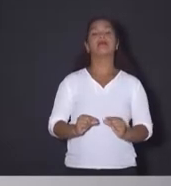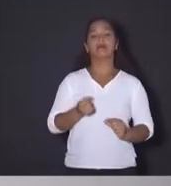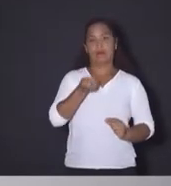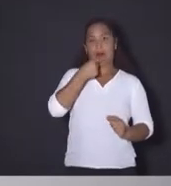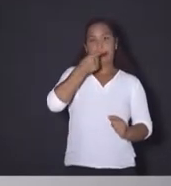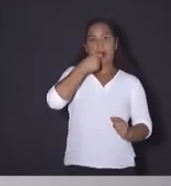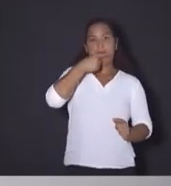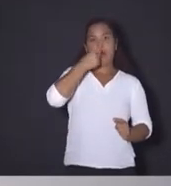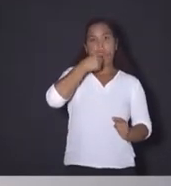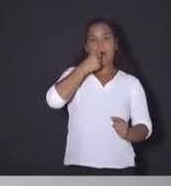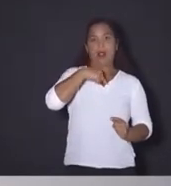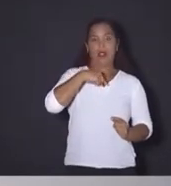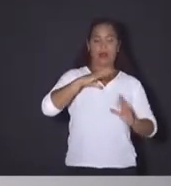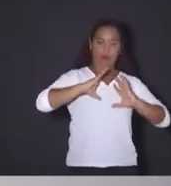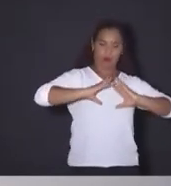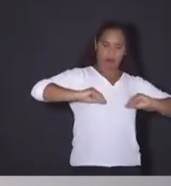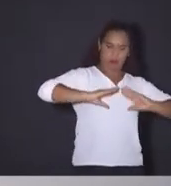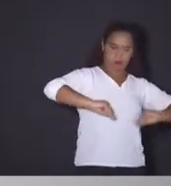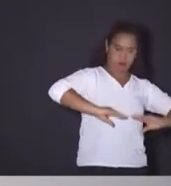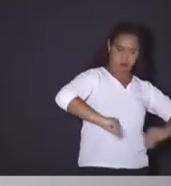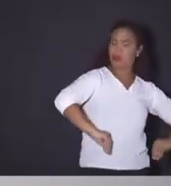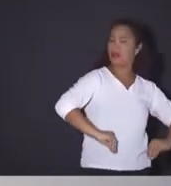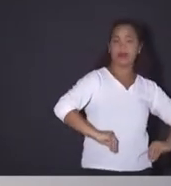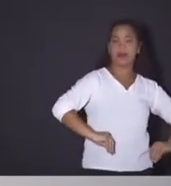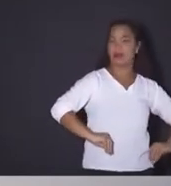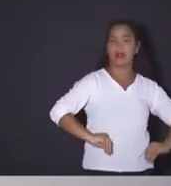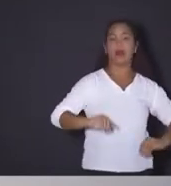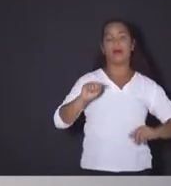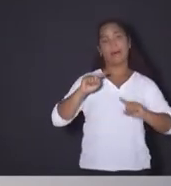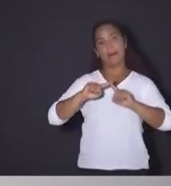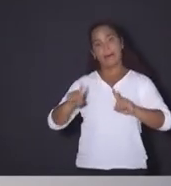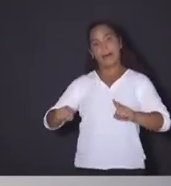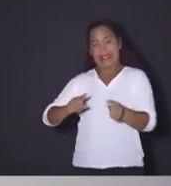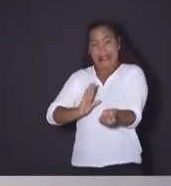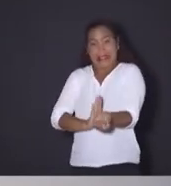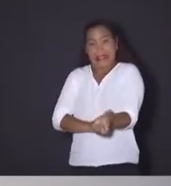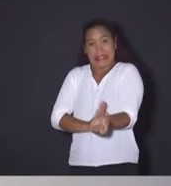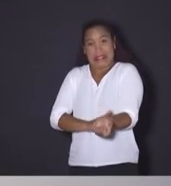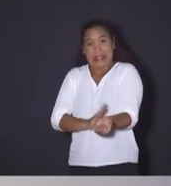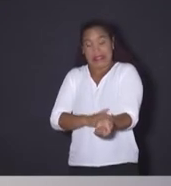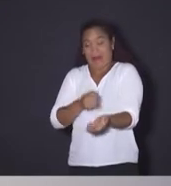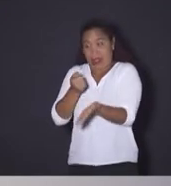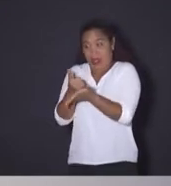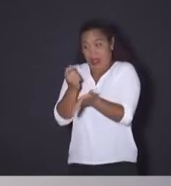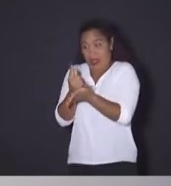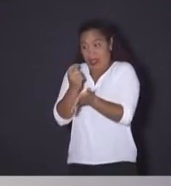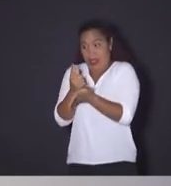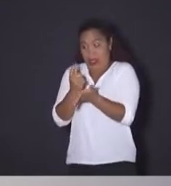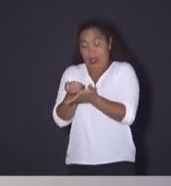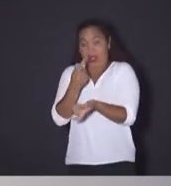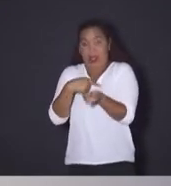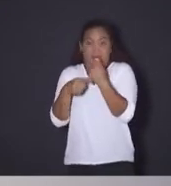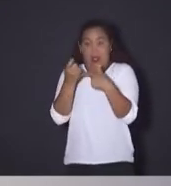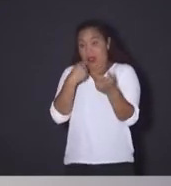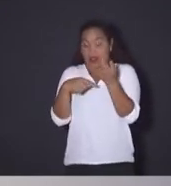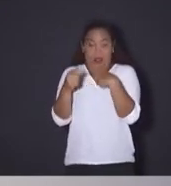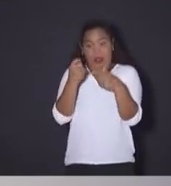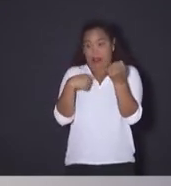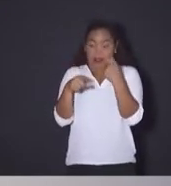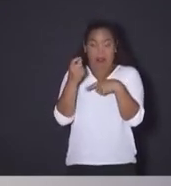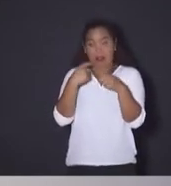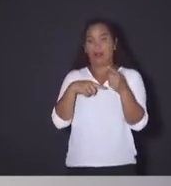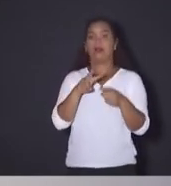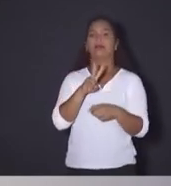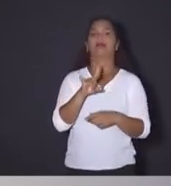consumidores e isso vai realmente se revelar a partir da estrutura dos manuais de é a análise